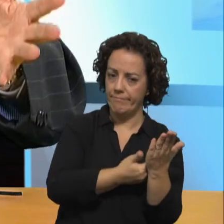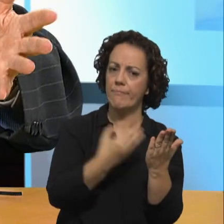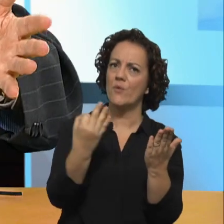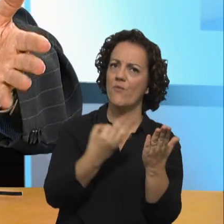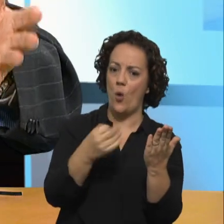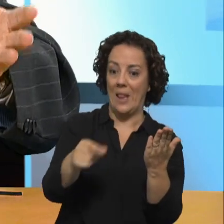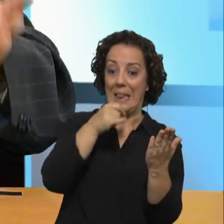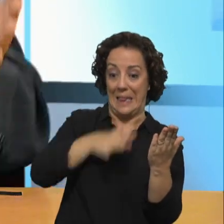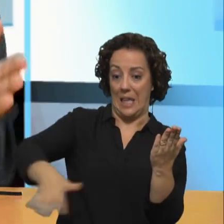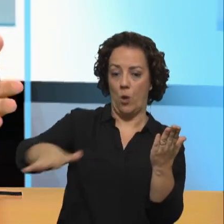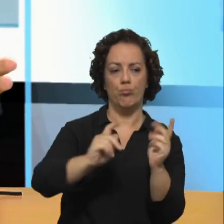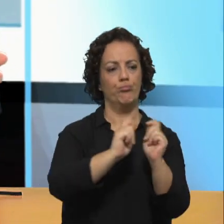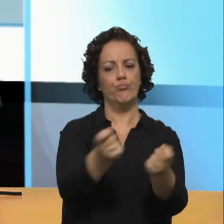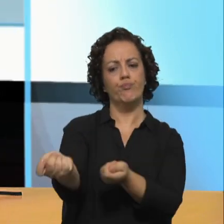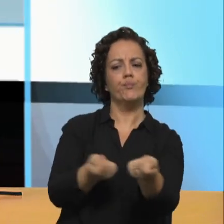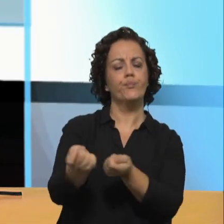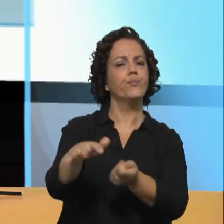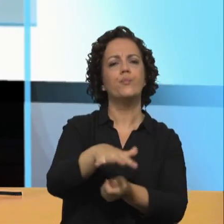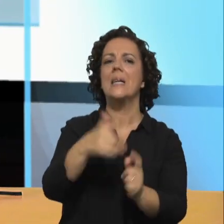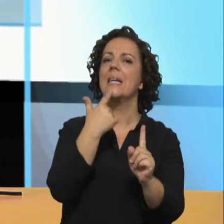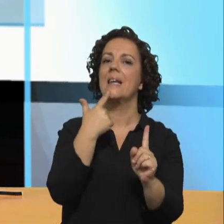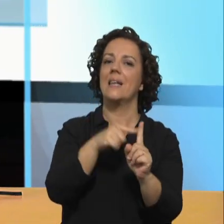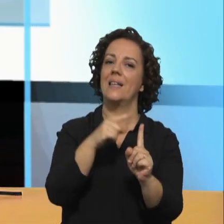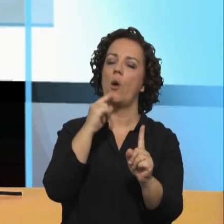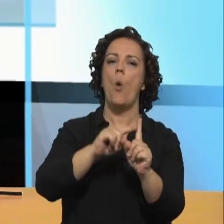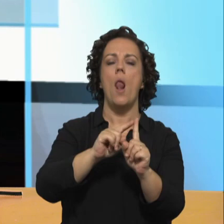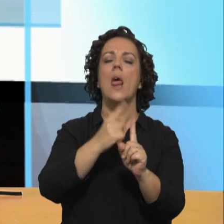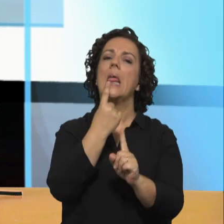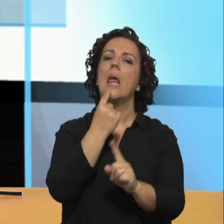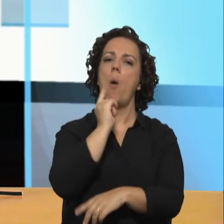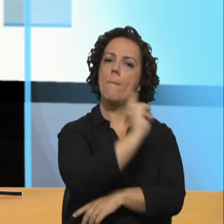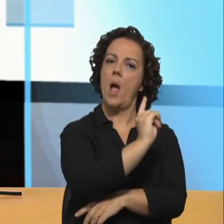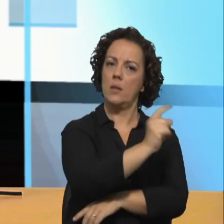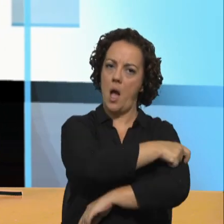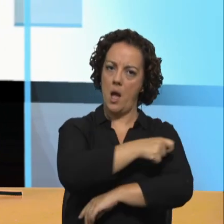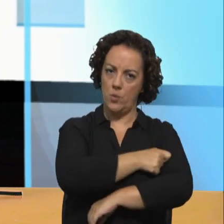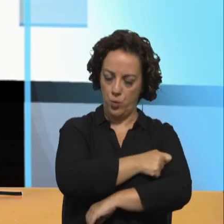deste território aos ingleses, o chamado Mandato Britânico, em